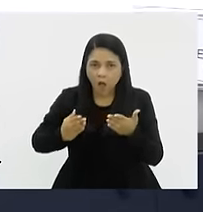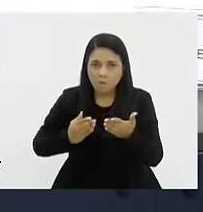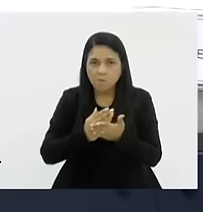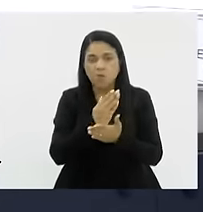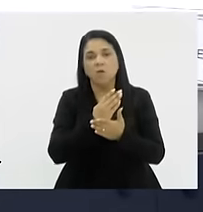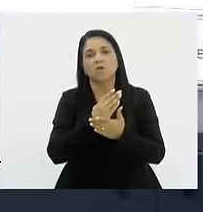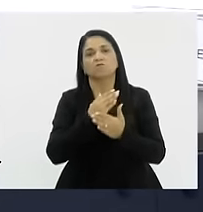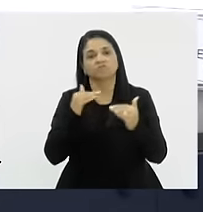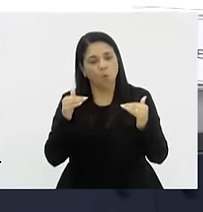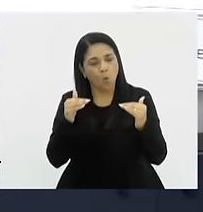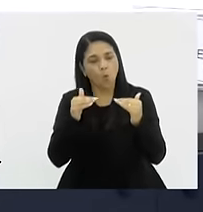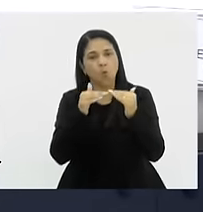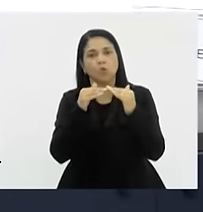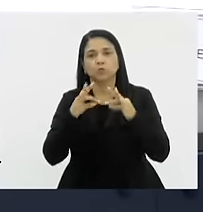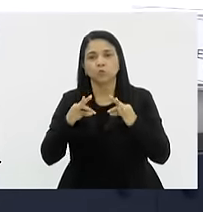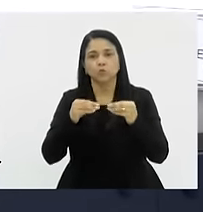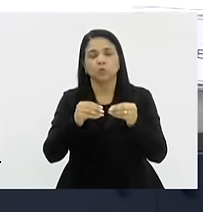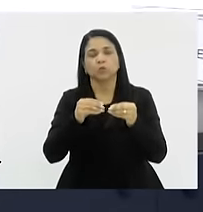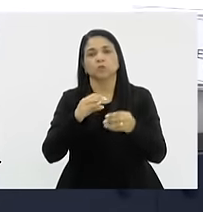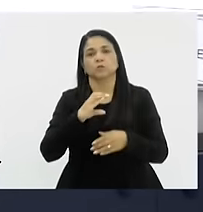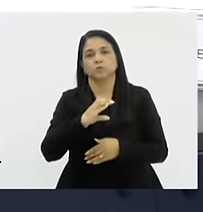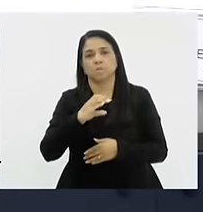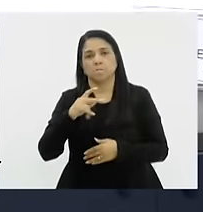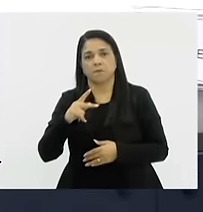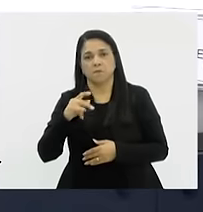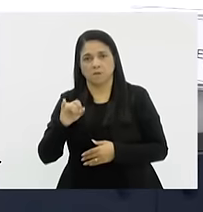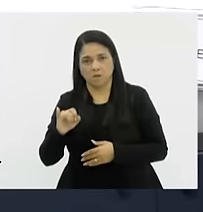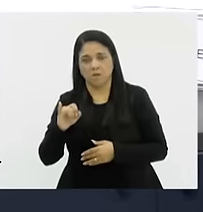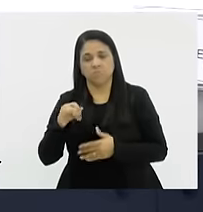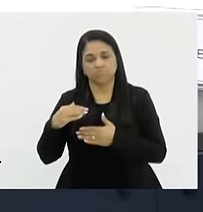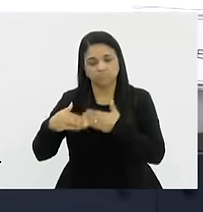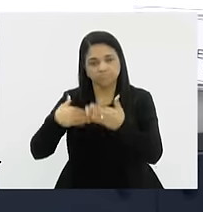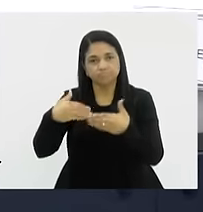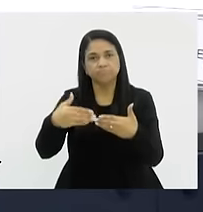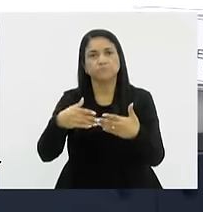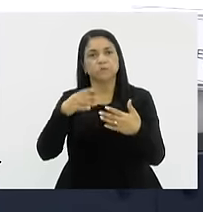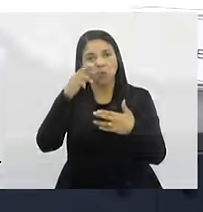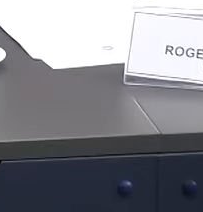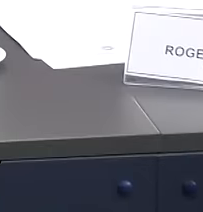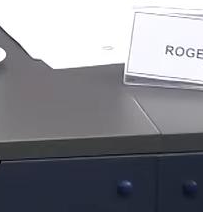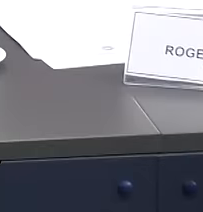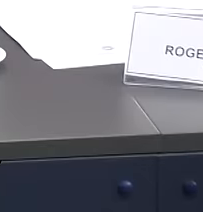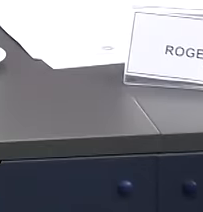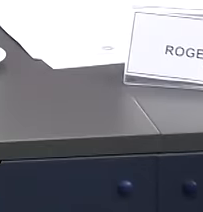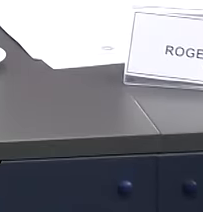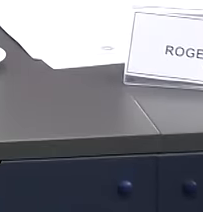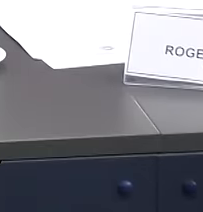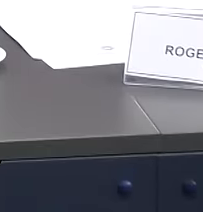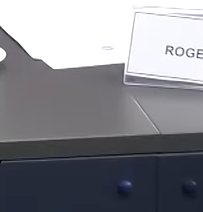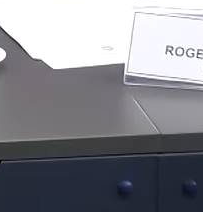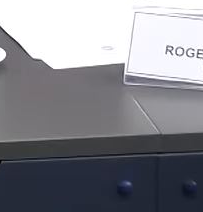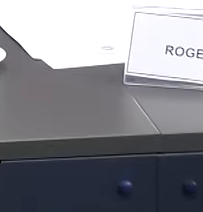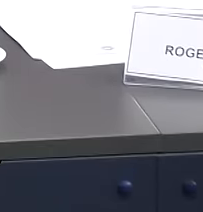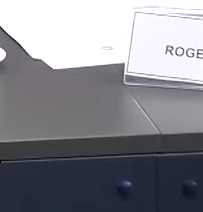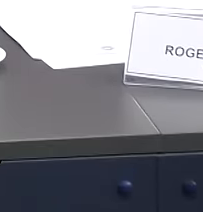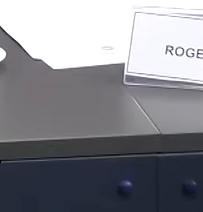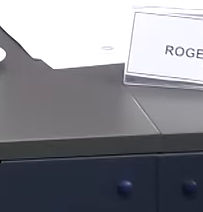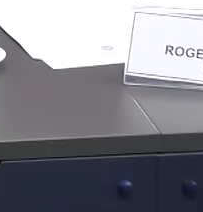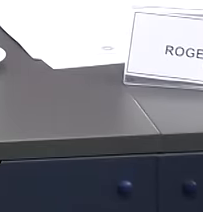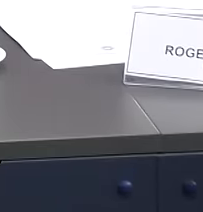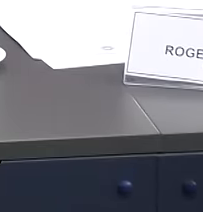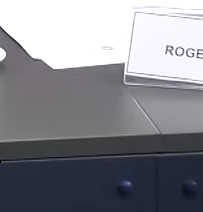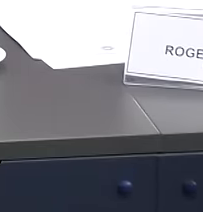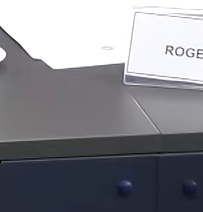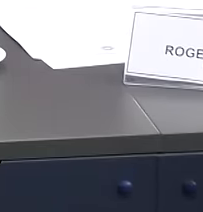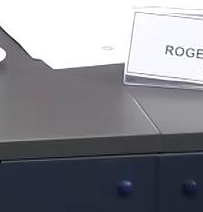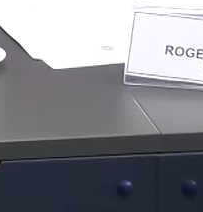o procedimento da CPI, respeito que ela vem trazendo à população, e entendemos que o governo do